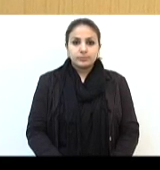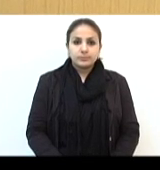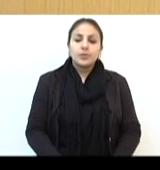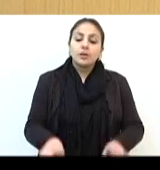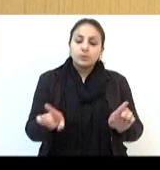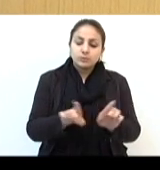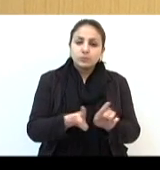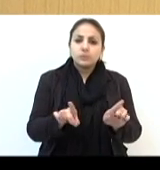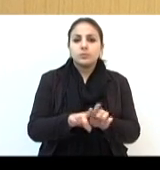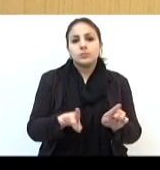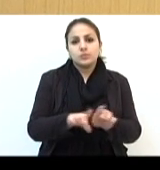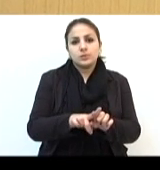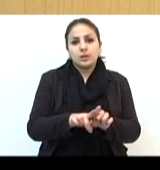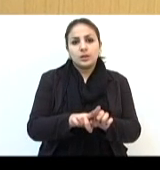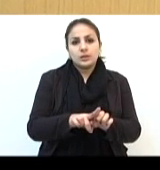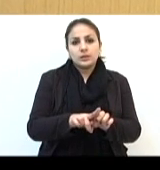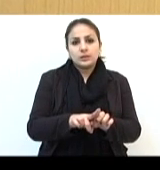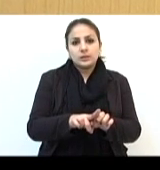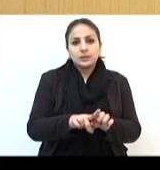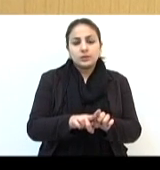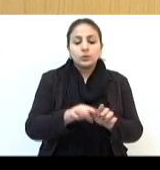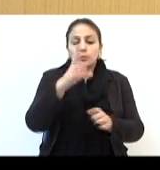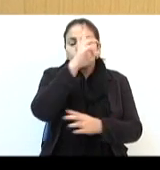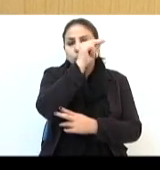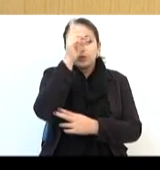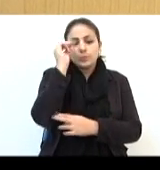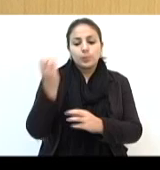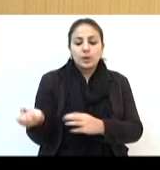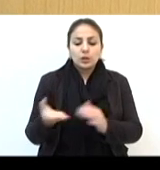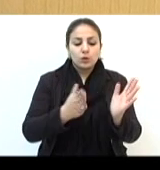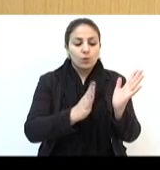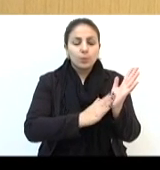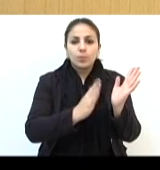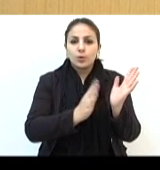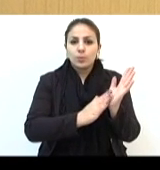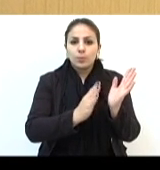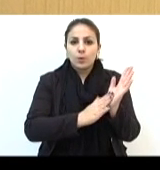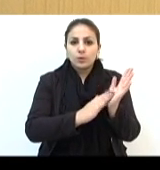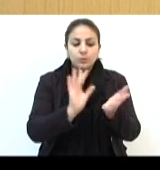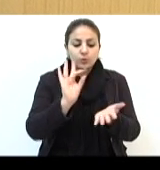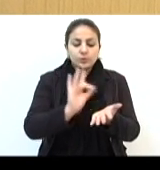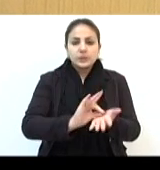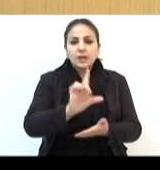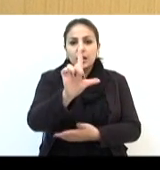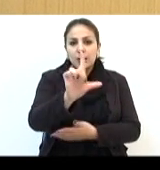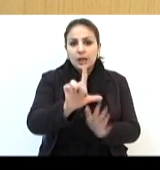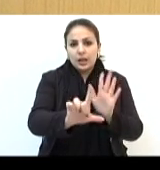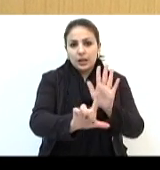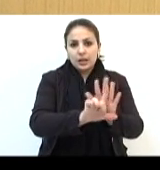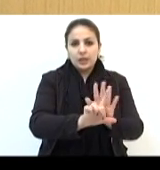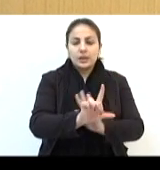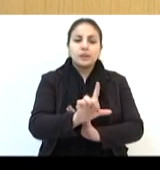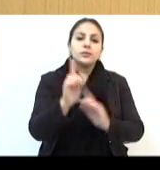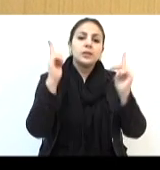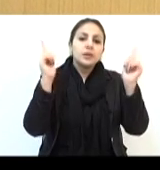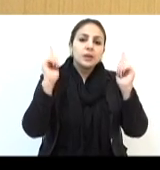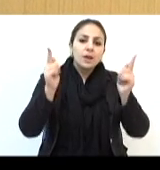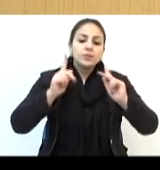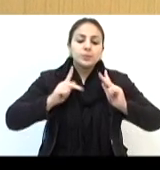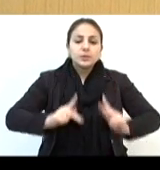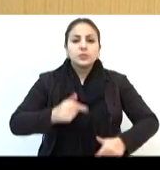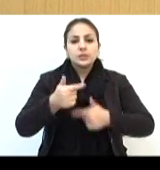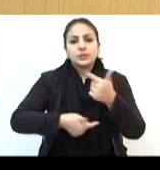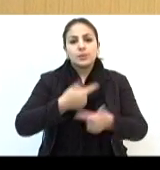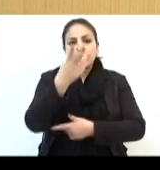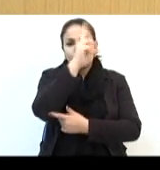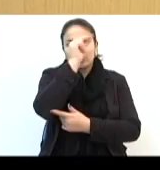Está tramitando no Parlamento Municipal uma nova proposta para regulamentar a lei de greve dos servidores públicos